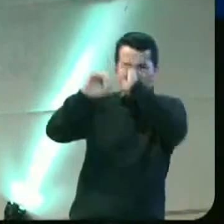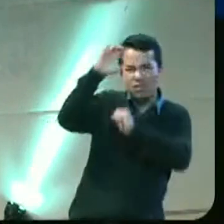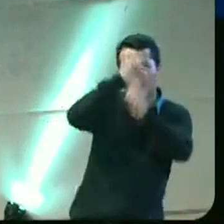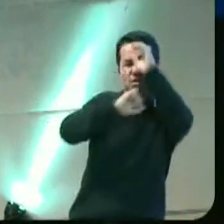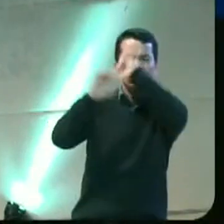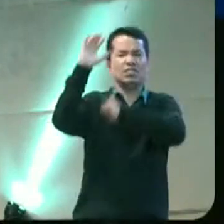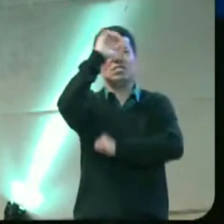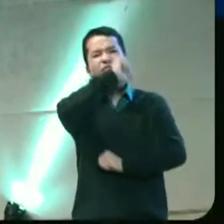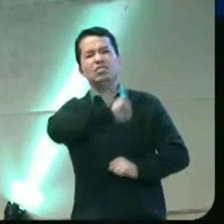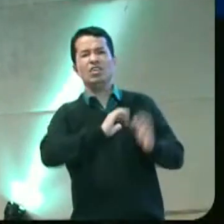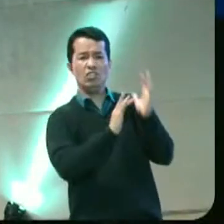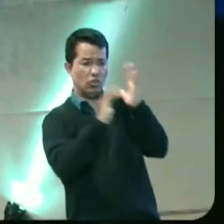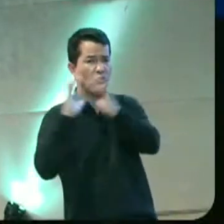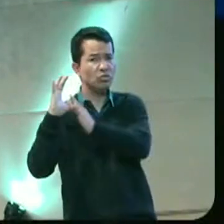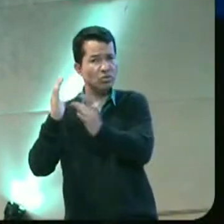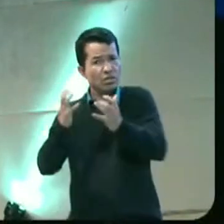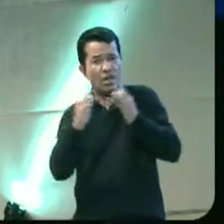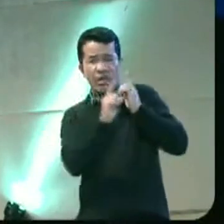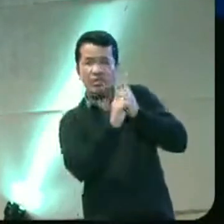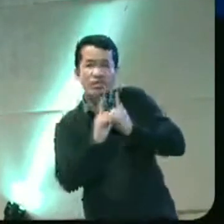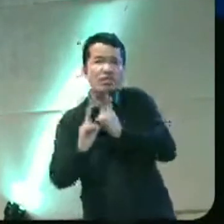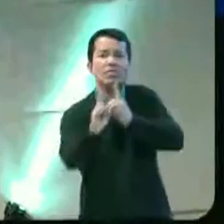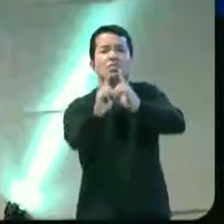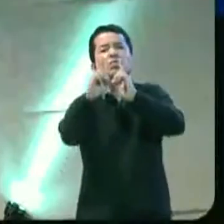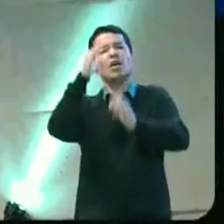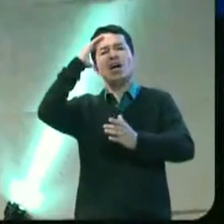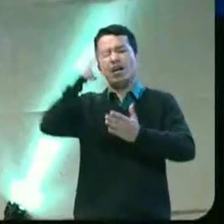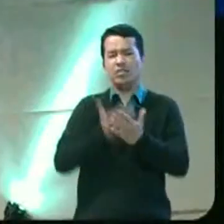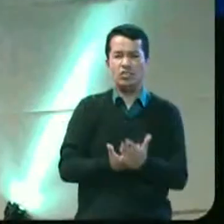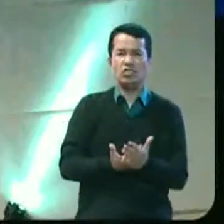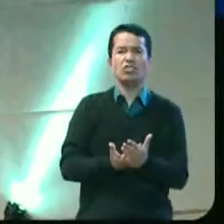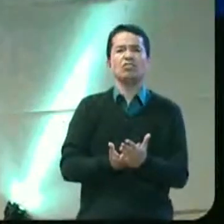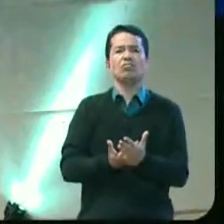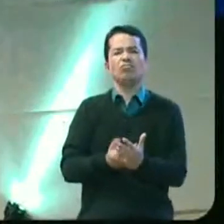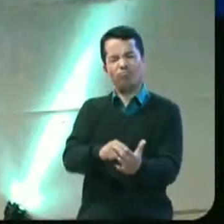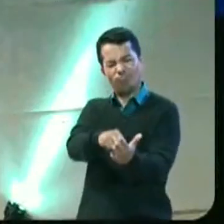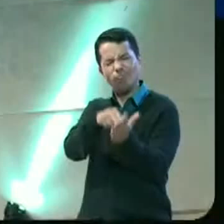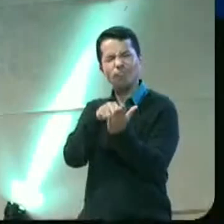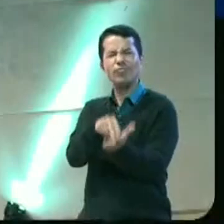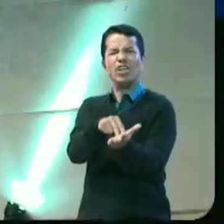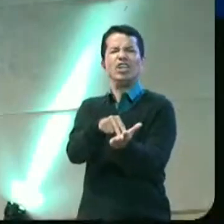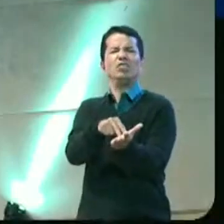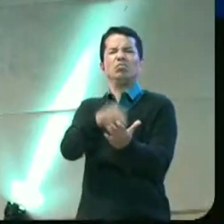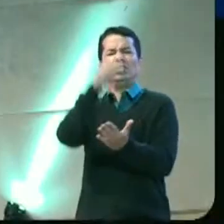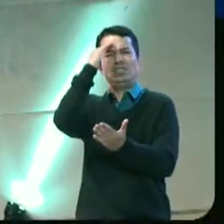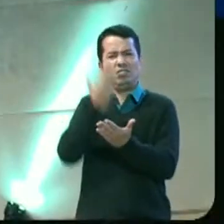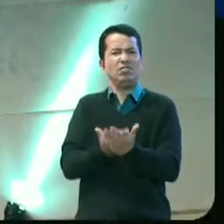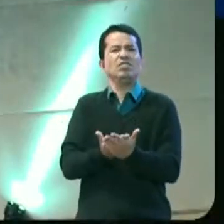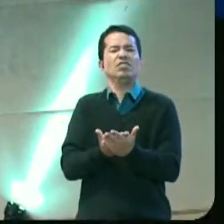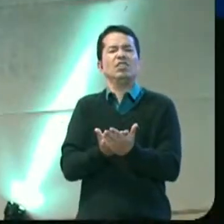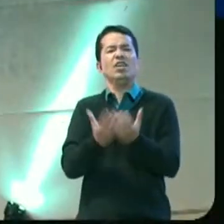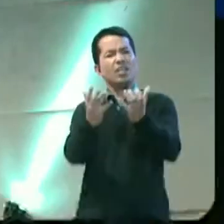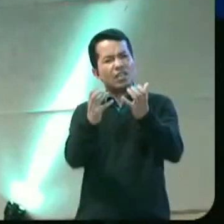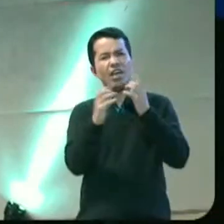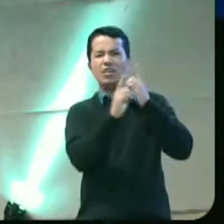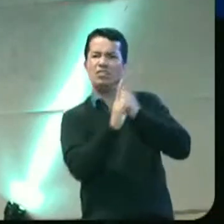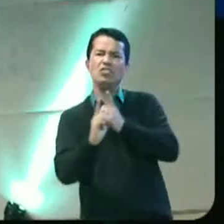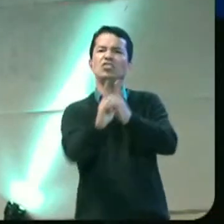Jesus queria ver a fé dos discípulos mais fortalecida, que eles não precisassem ver os milagres.